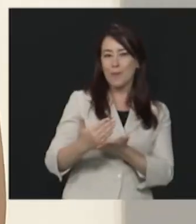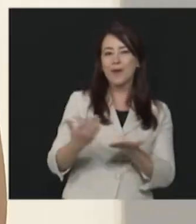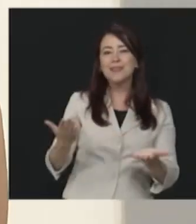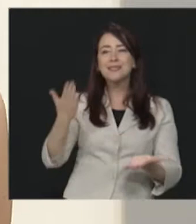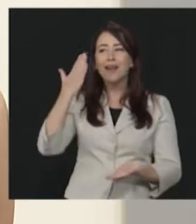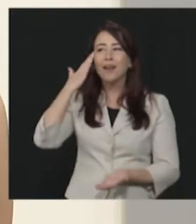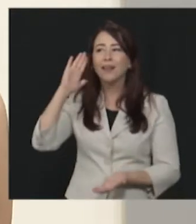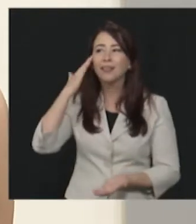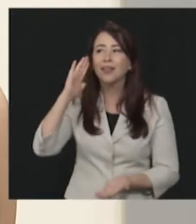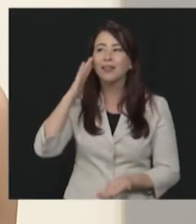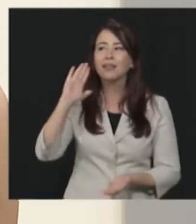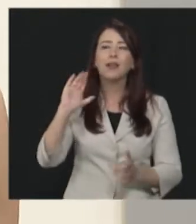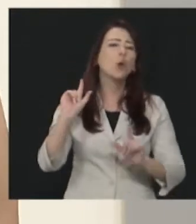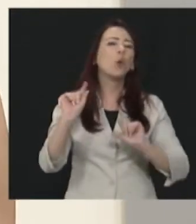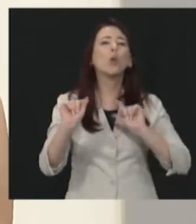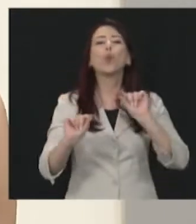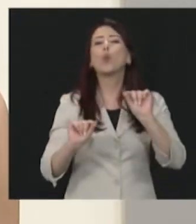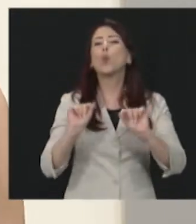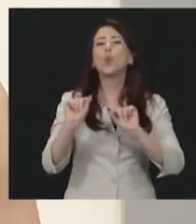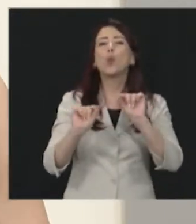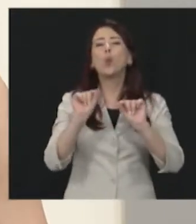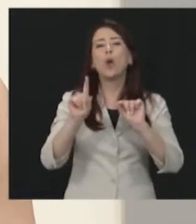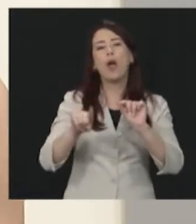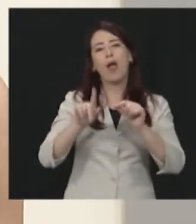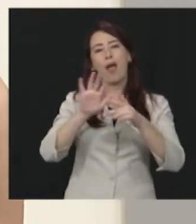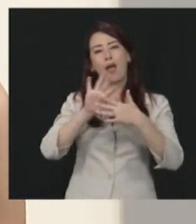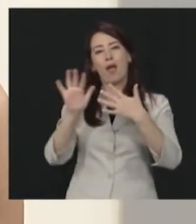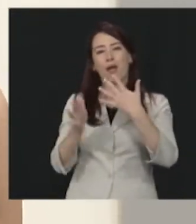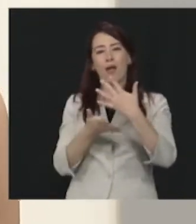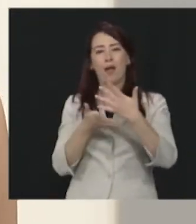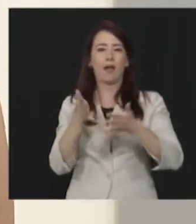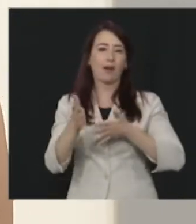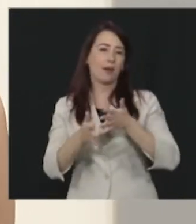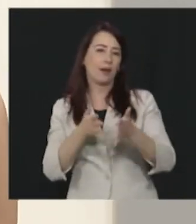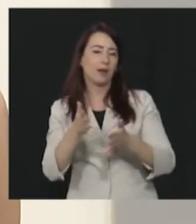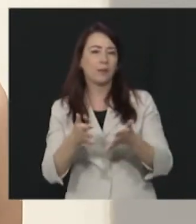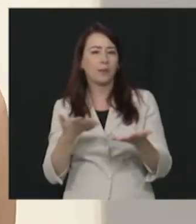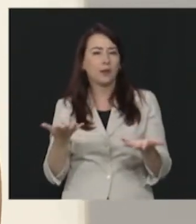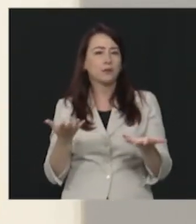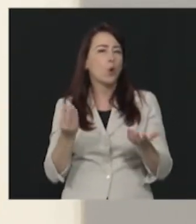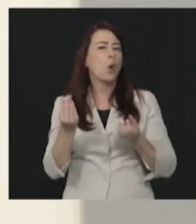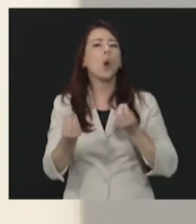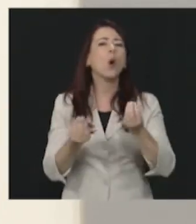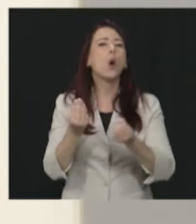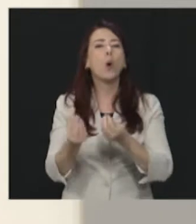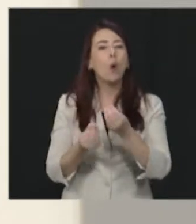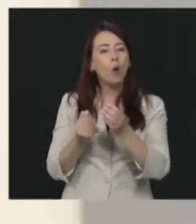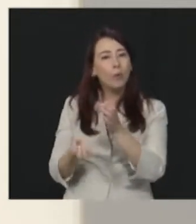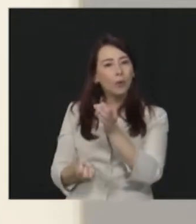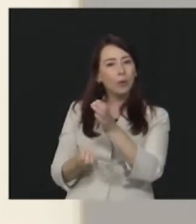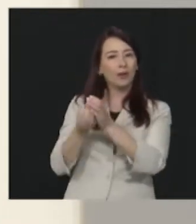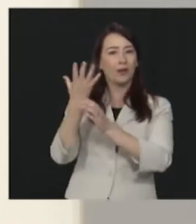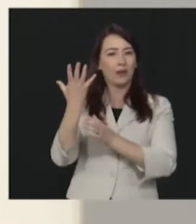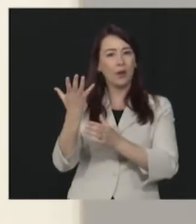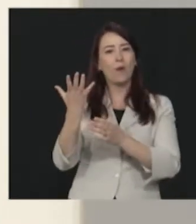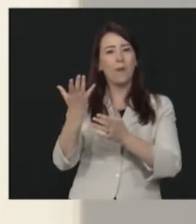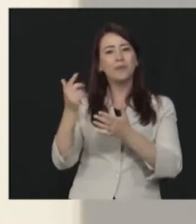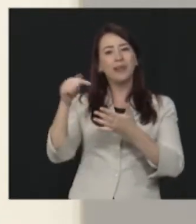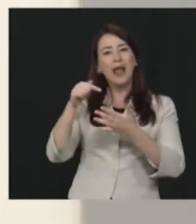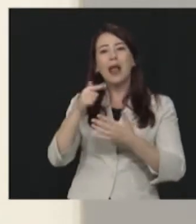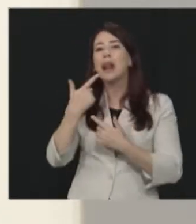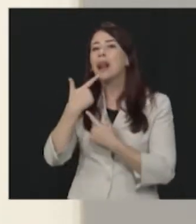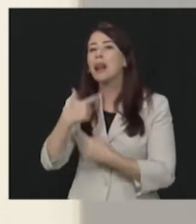entendendo o que é realmente a Libras, como ela foi criada e quando que essa língua dos sinais